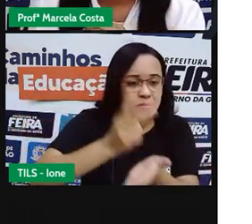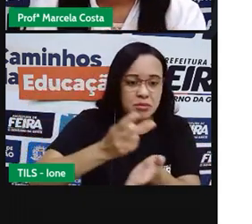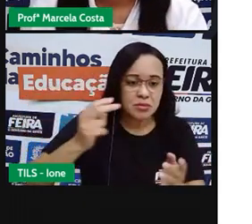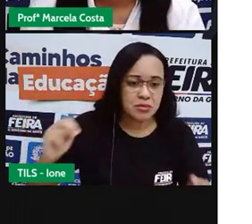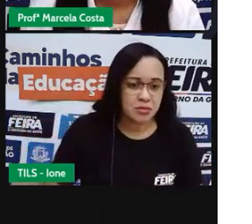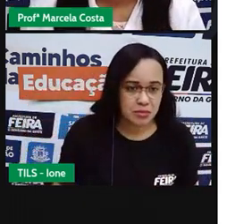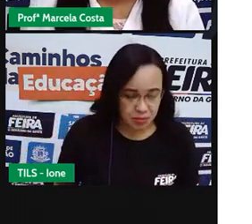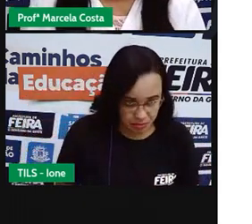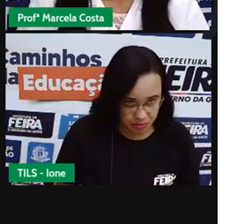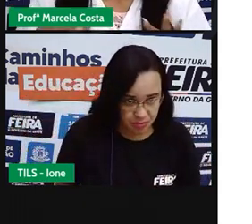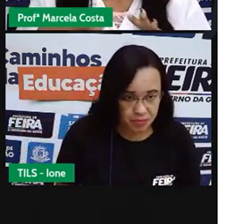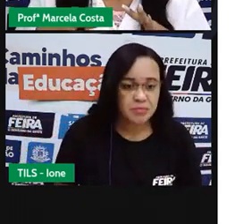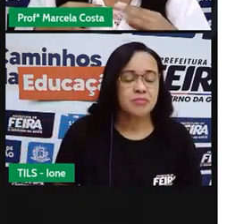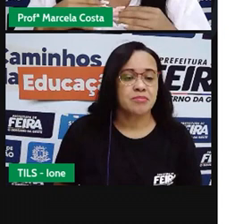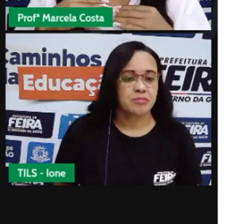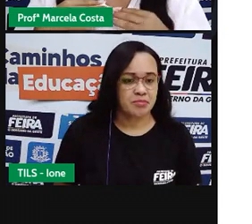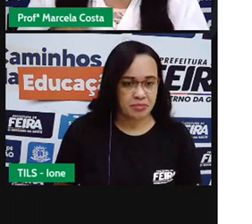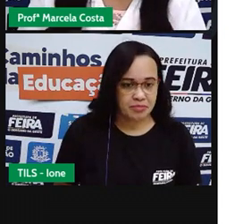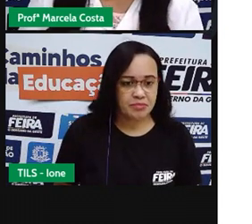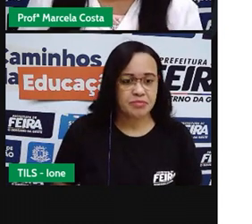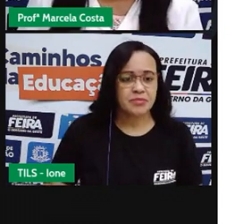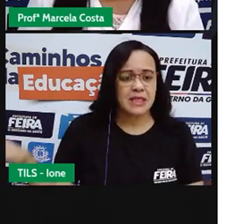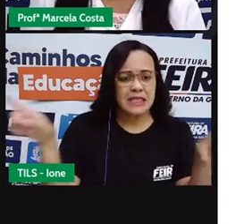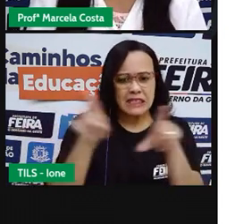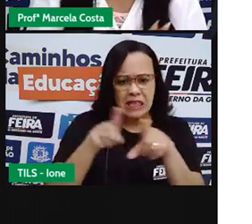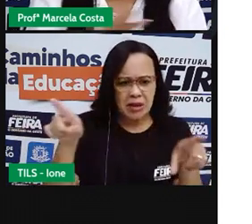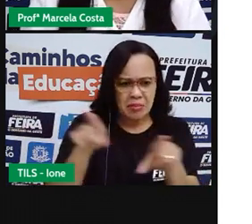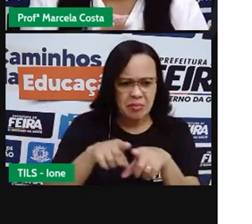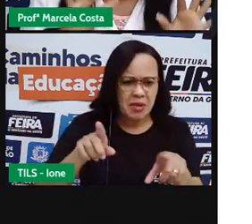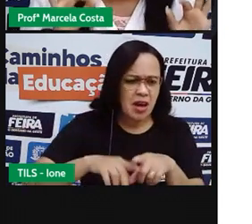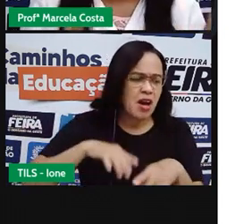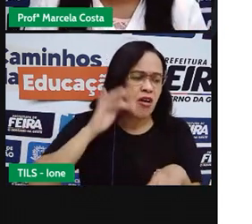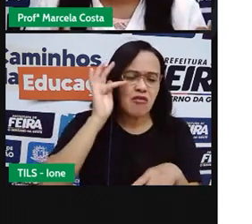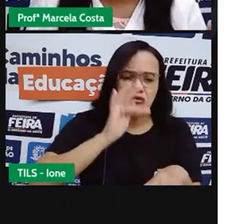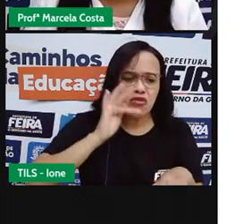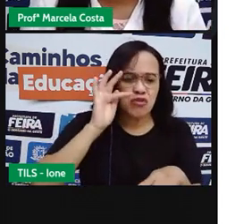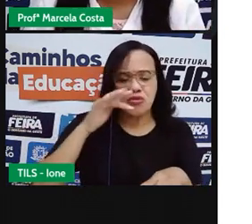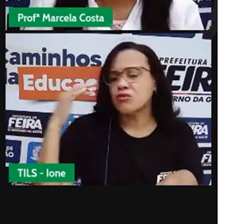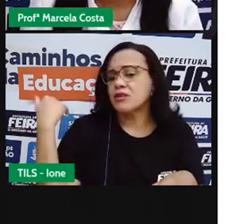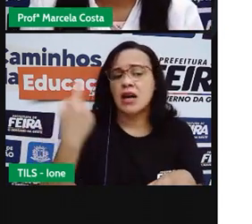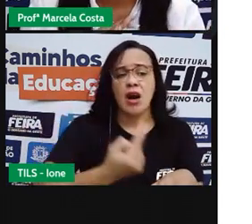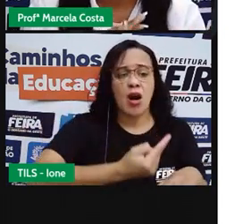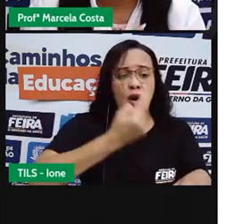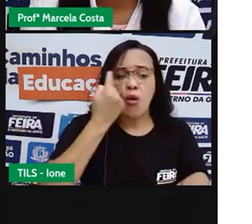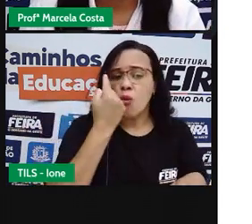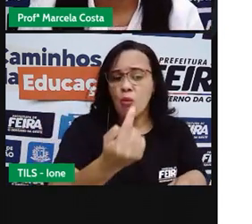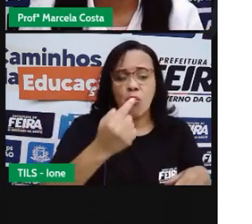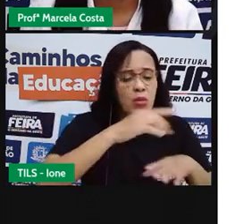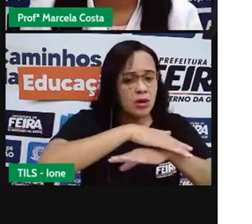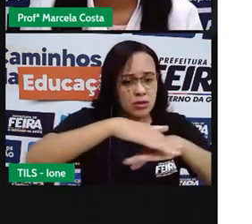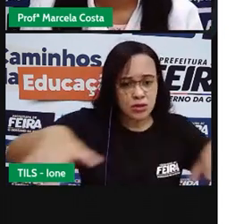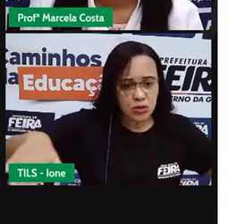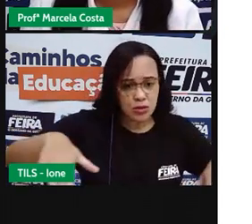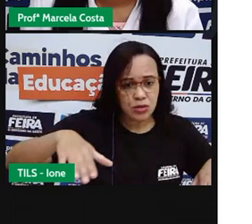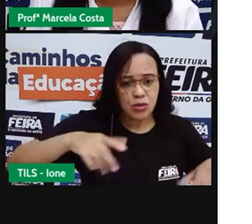não tem pessoas, não tem outro tipo de fruta, nada. Só existe na cidade